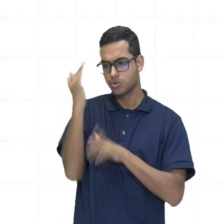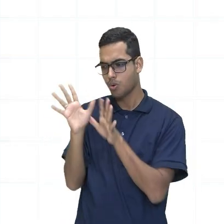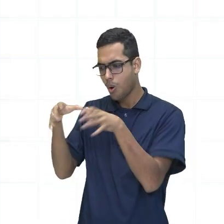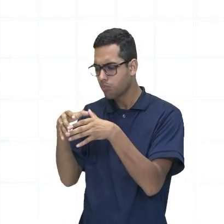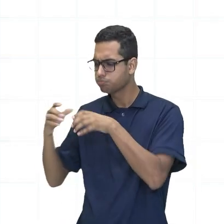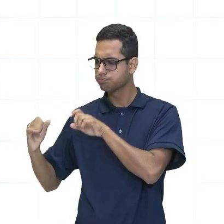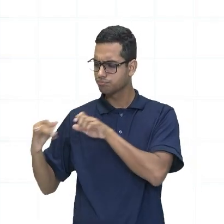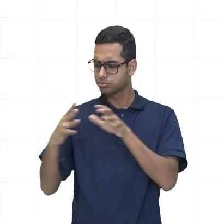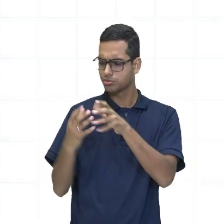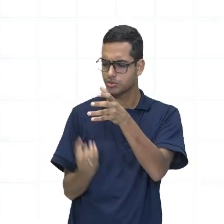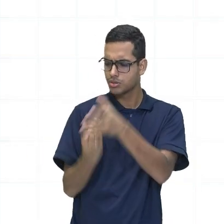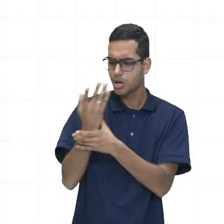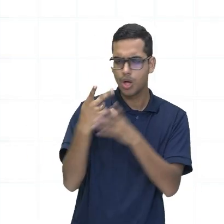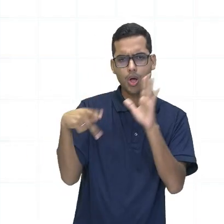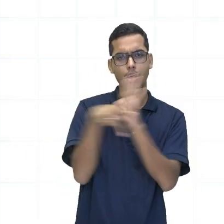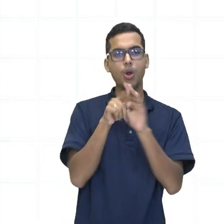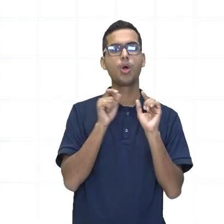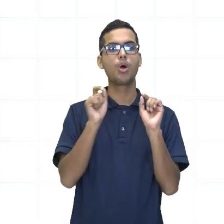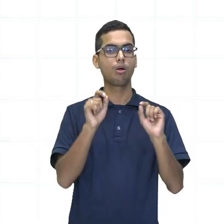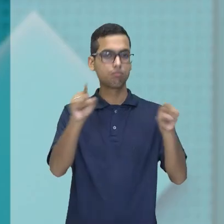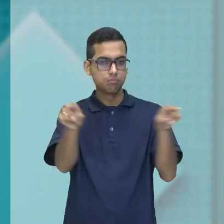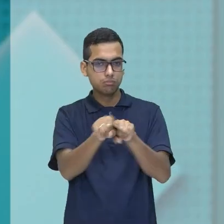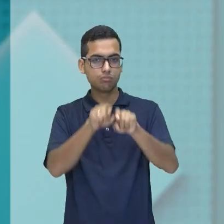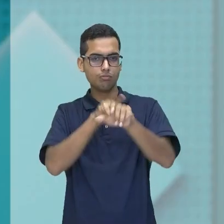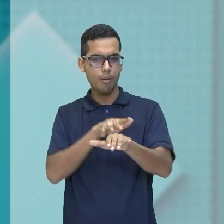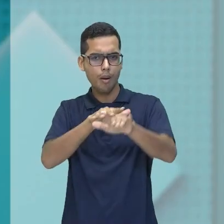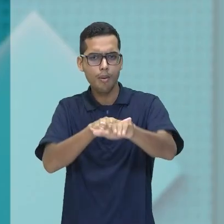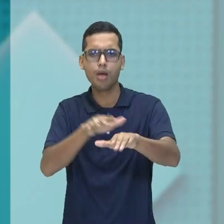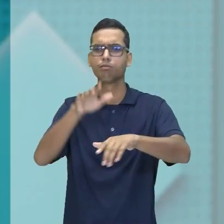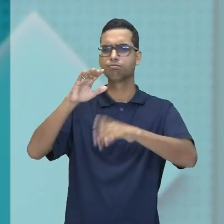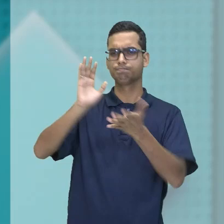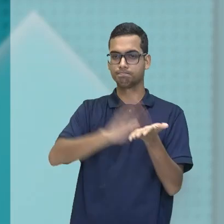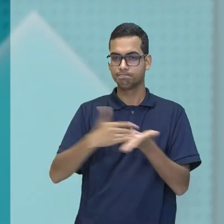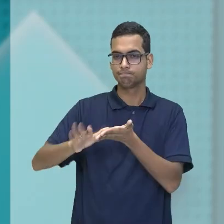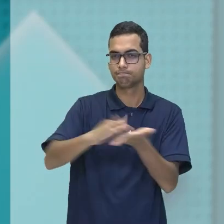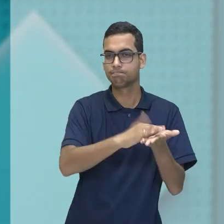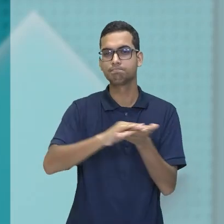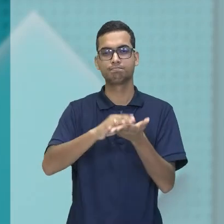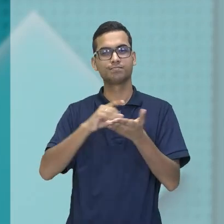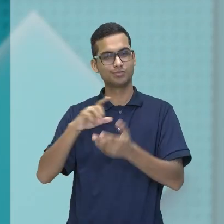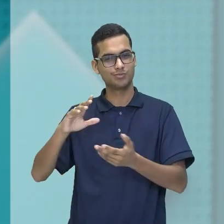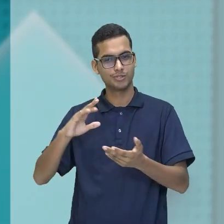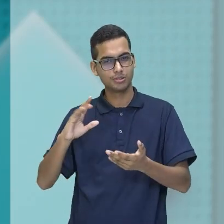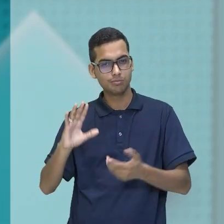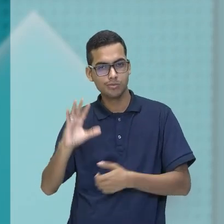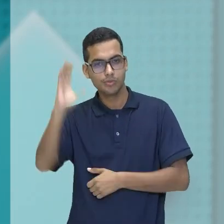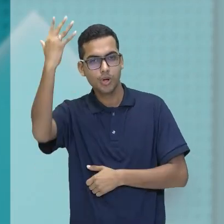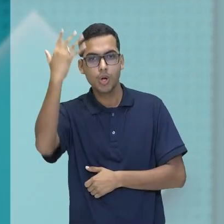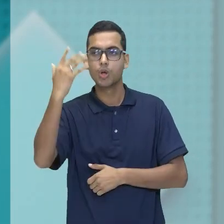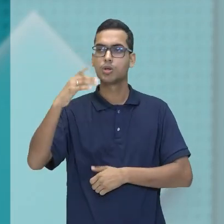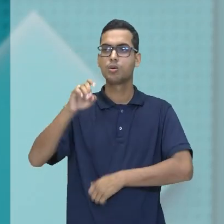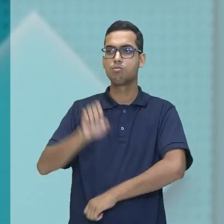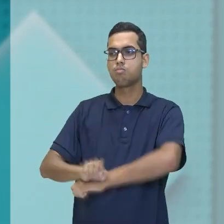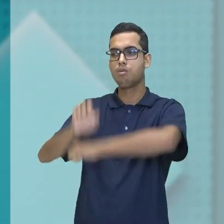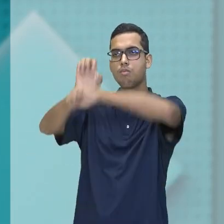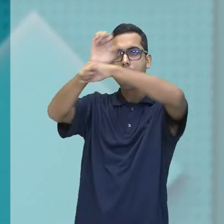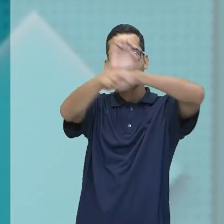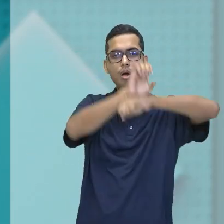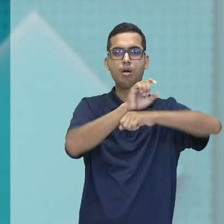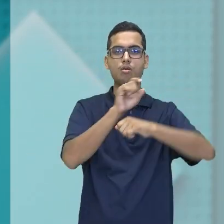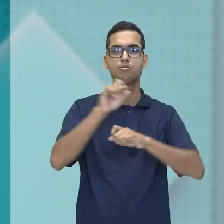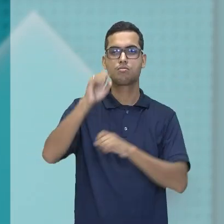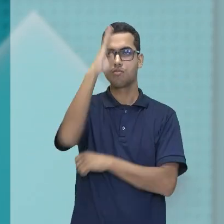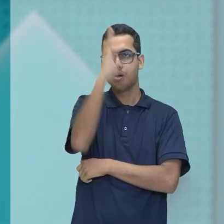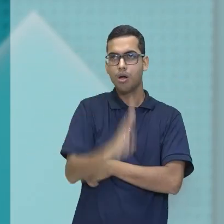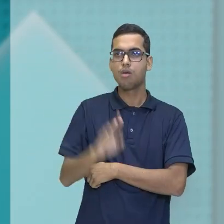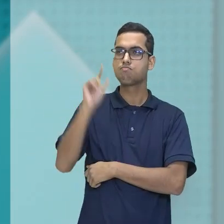em todos os estados do Brasil. Então, para que o carnaval aconteça, primeiramente tem que